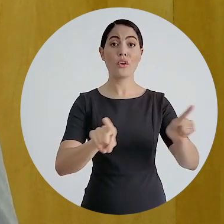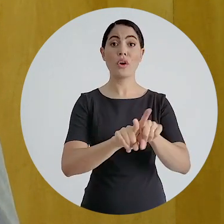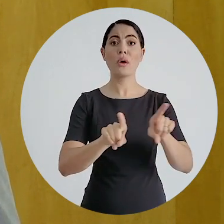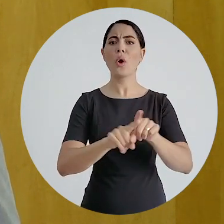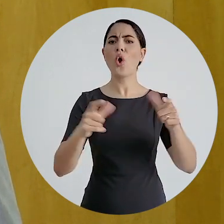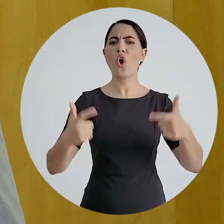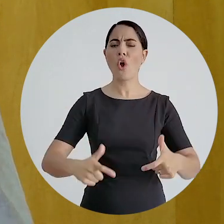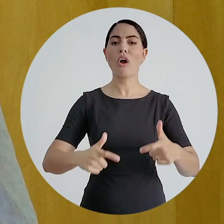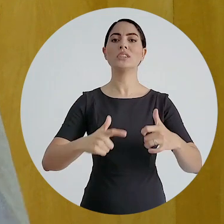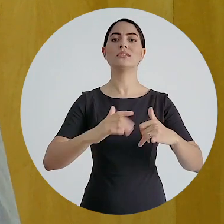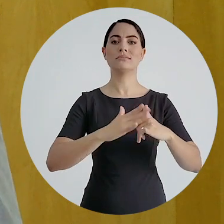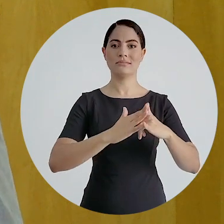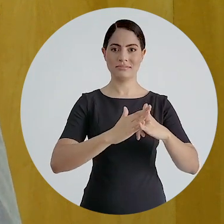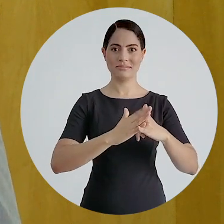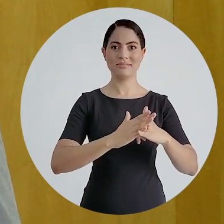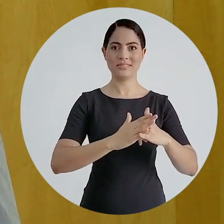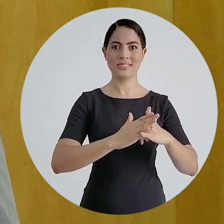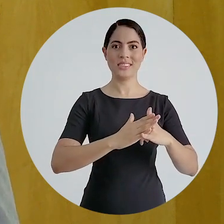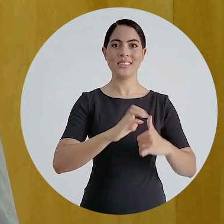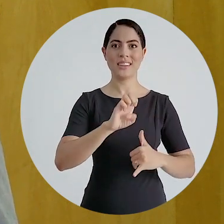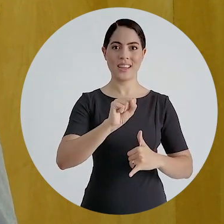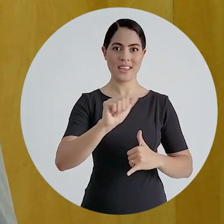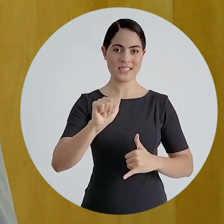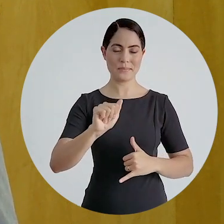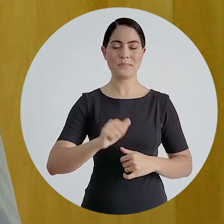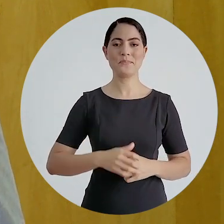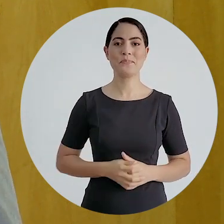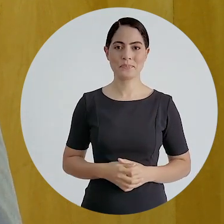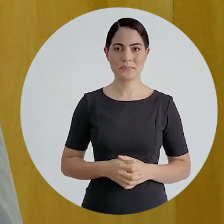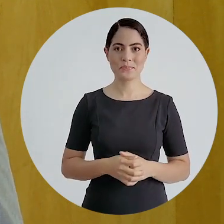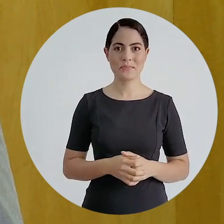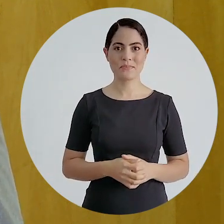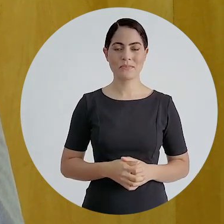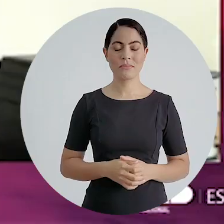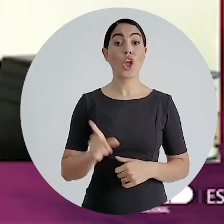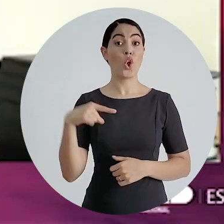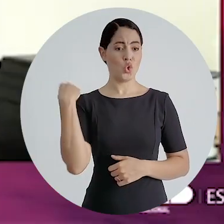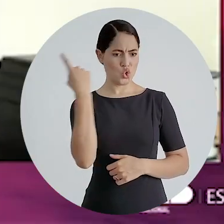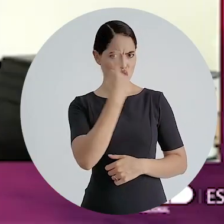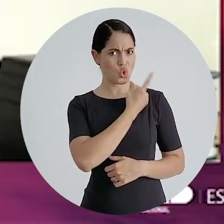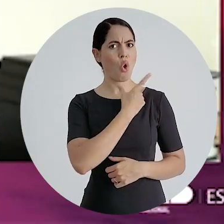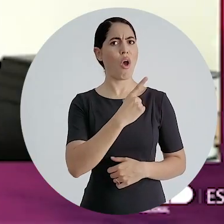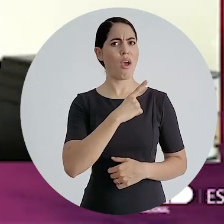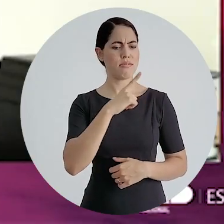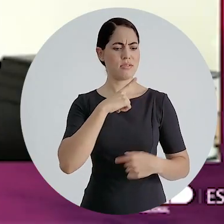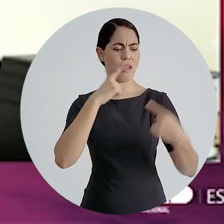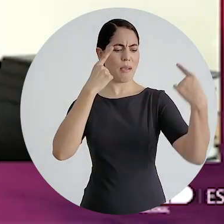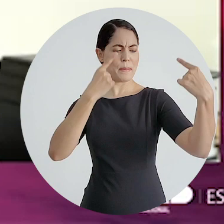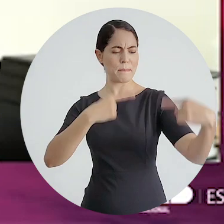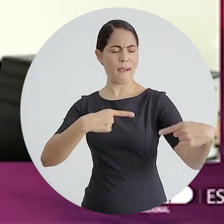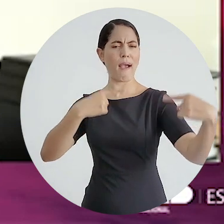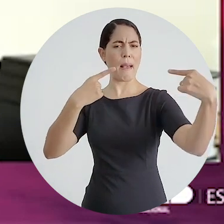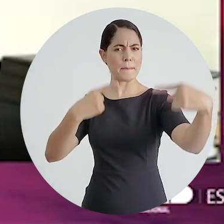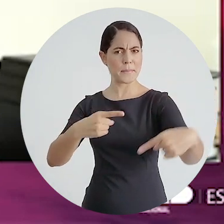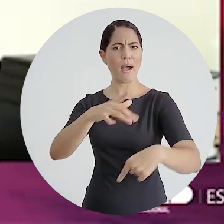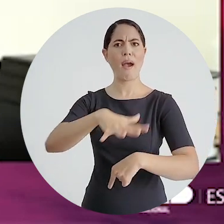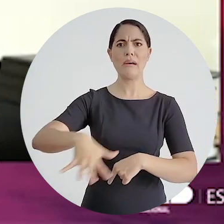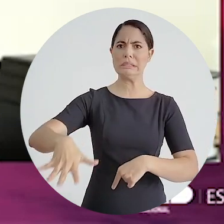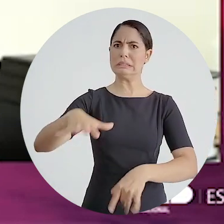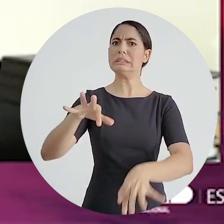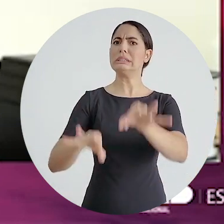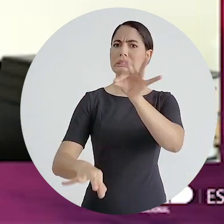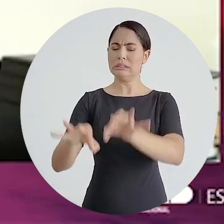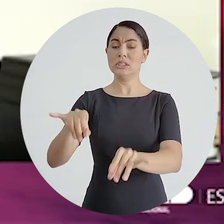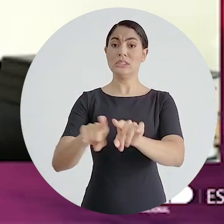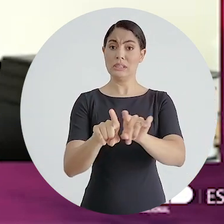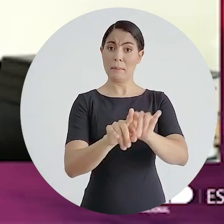na íntegra por meio do canal da ESA Nacional no YouTube. Nós temos aí desafios jurídicos, né,